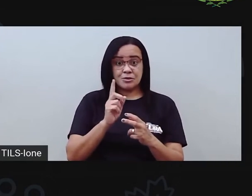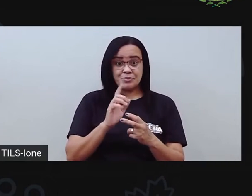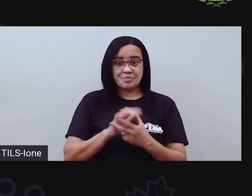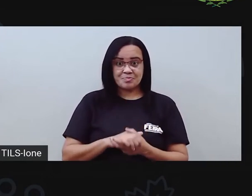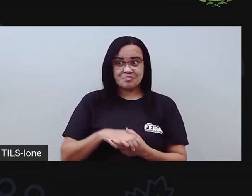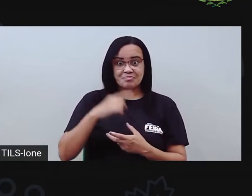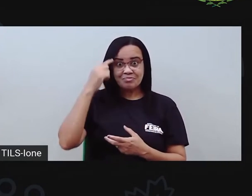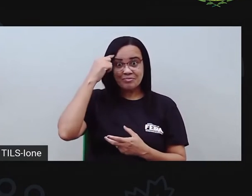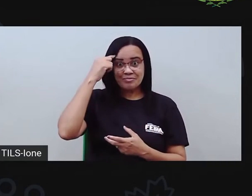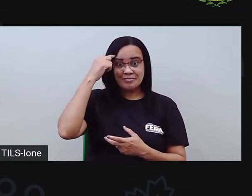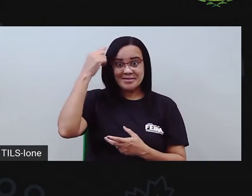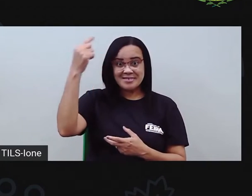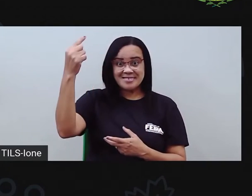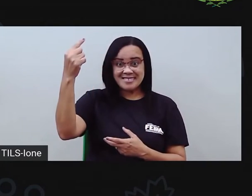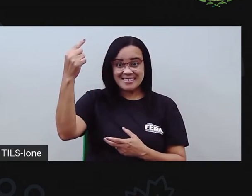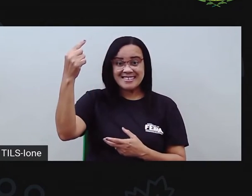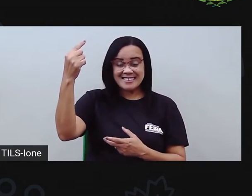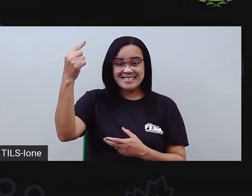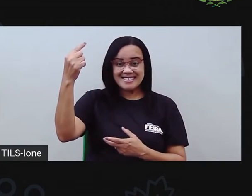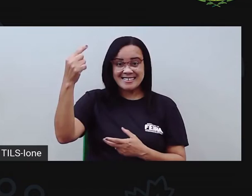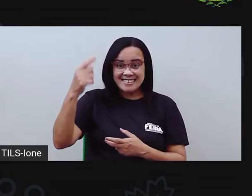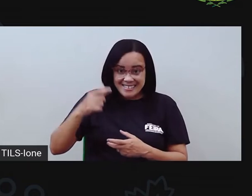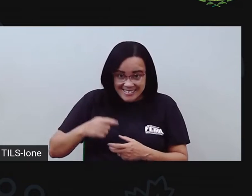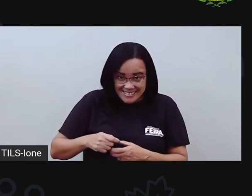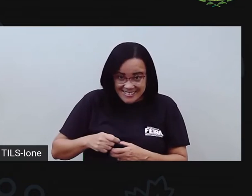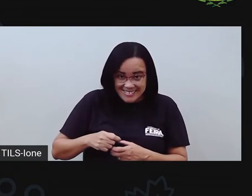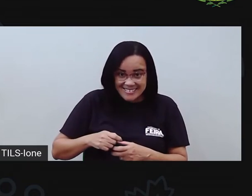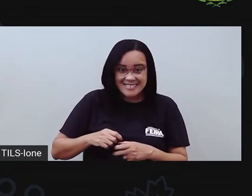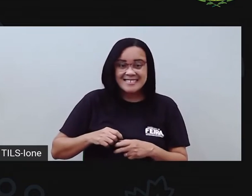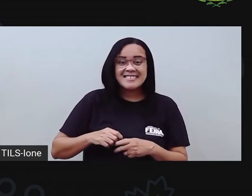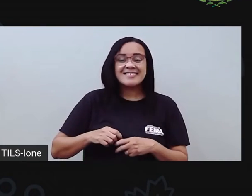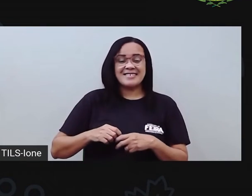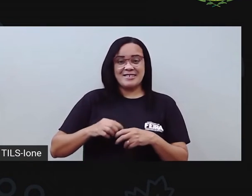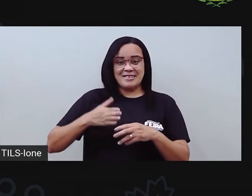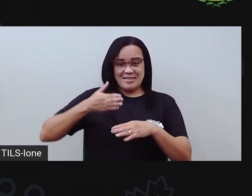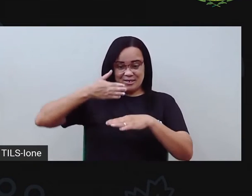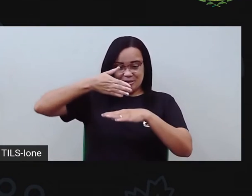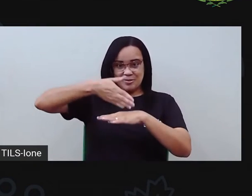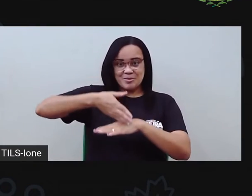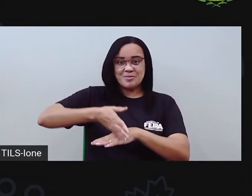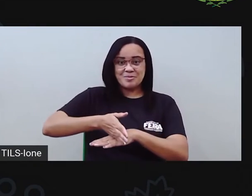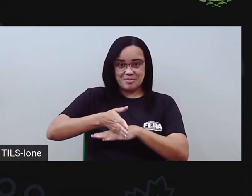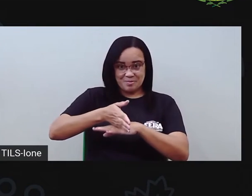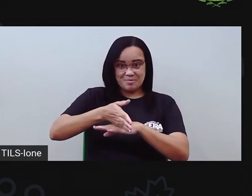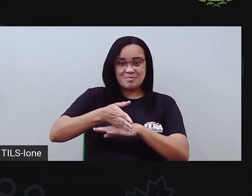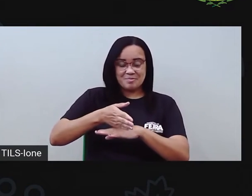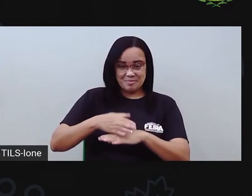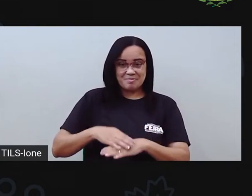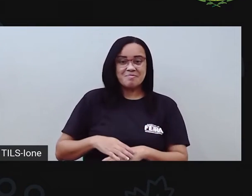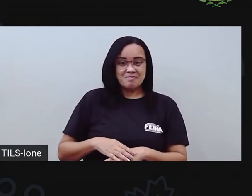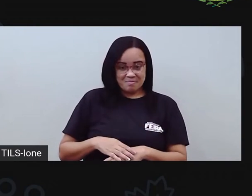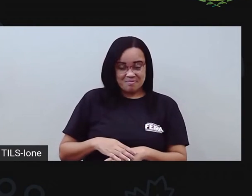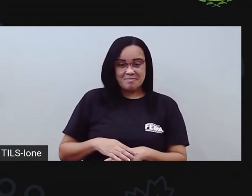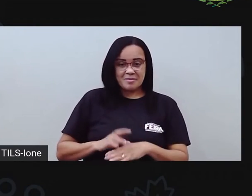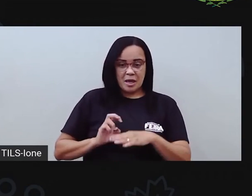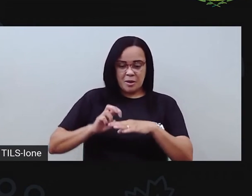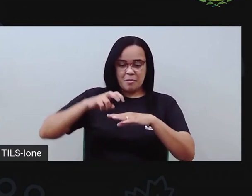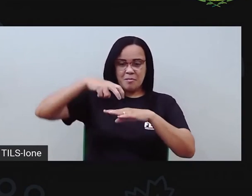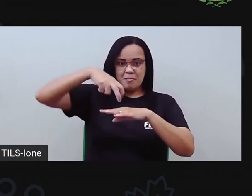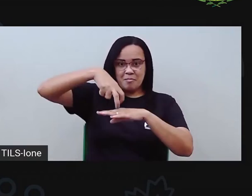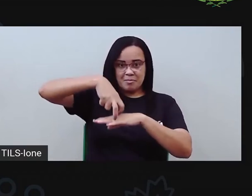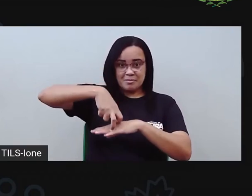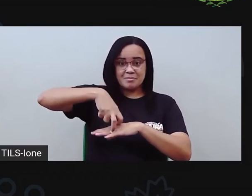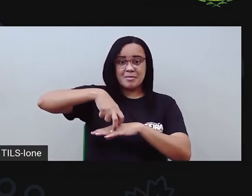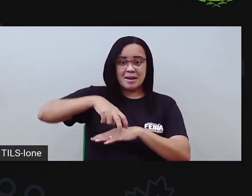até que eles têm uma boa ideia, que é o quê? Um se abaixa e o outro pula por cima, né? Passa por cima dele, dá um